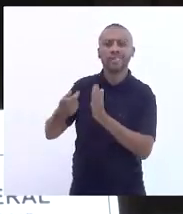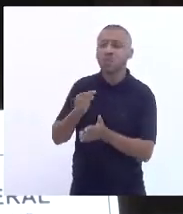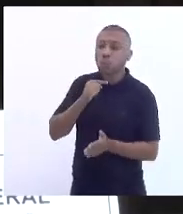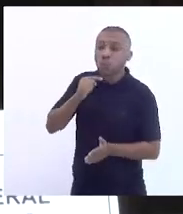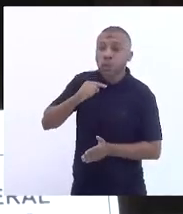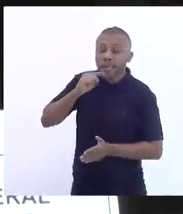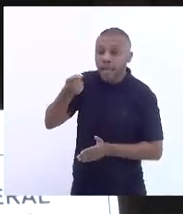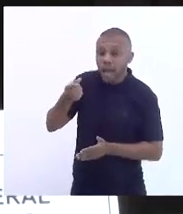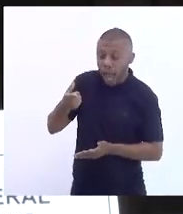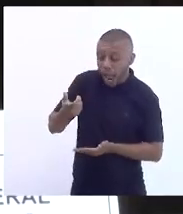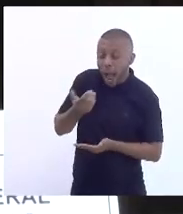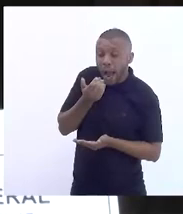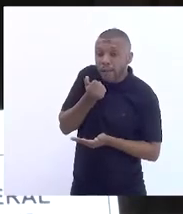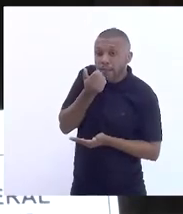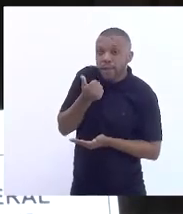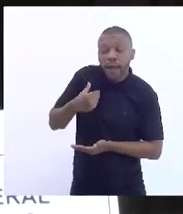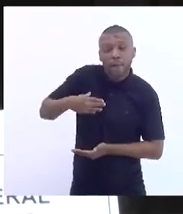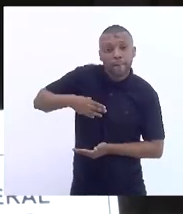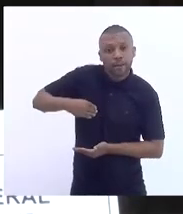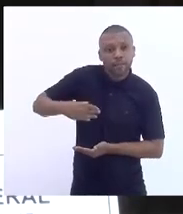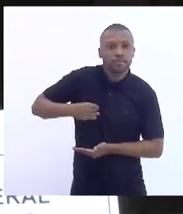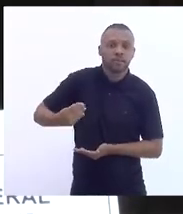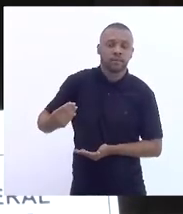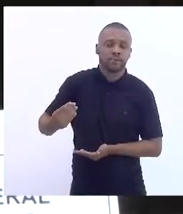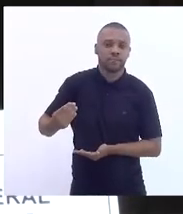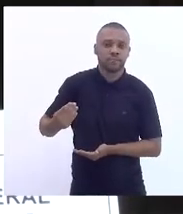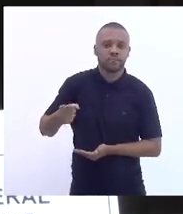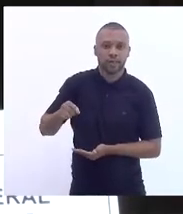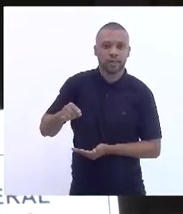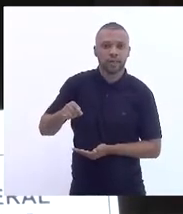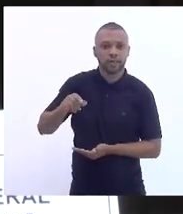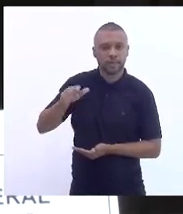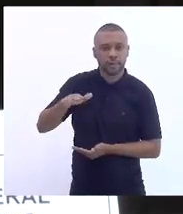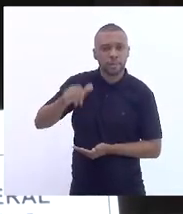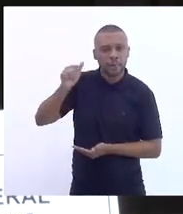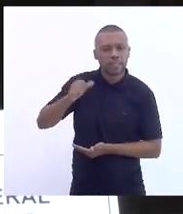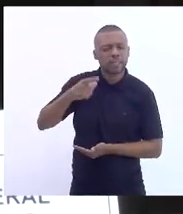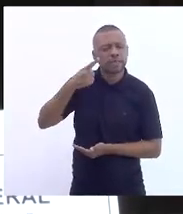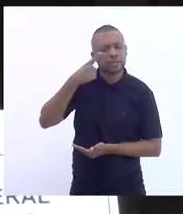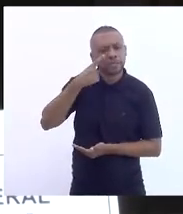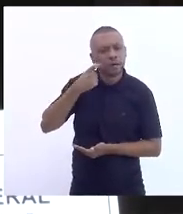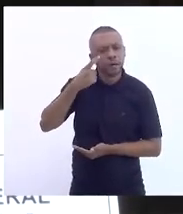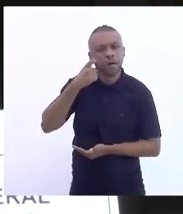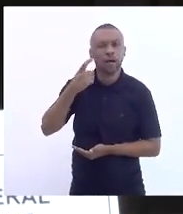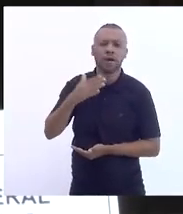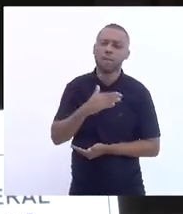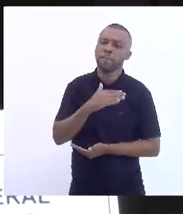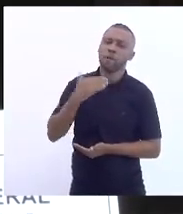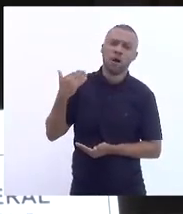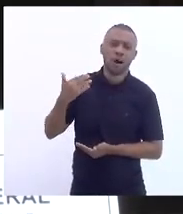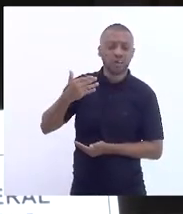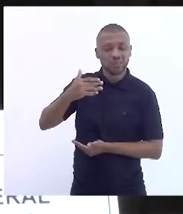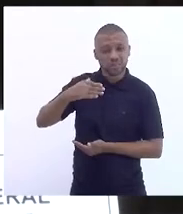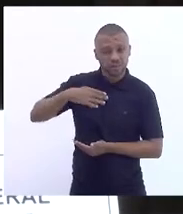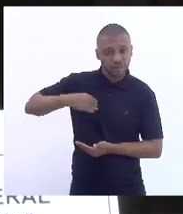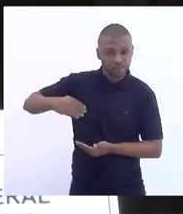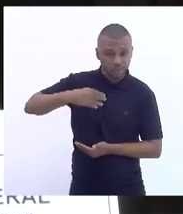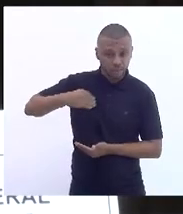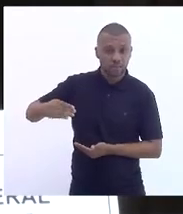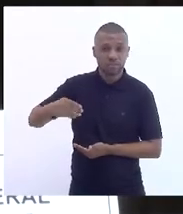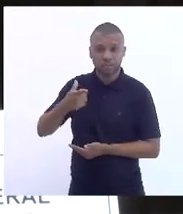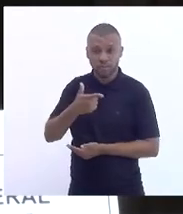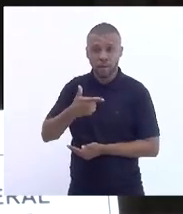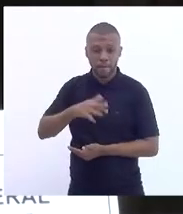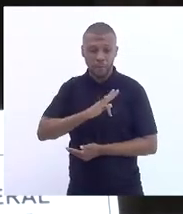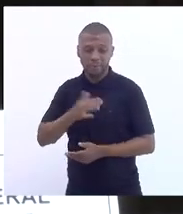alimentar a minha filha Essa é a mesma mãe que chora a morte dos seus filhos executados pelo braço armado